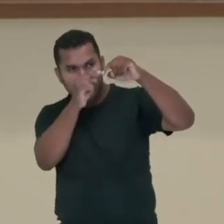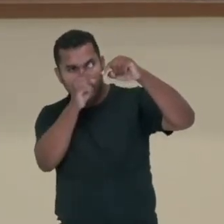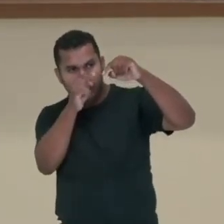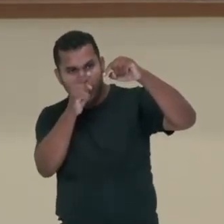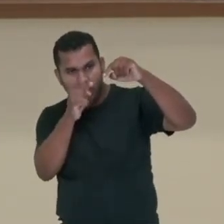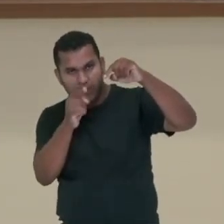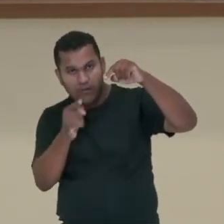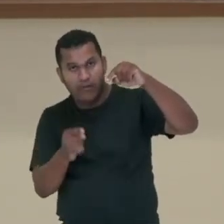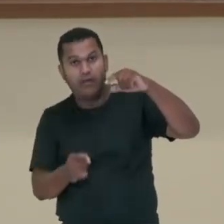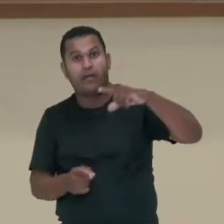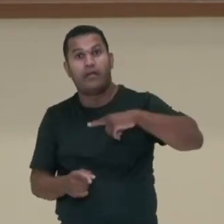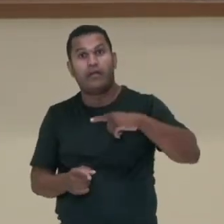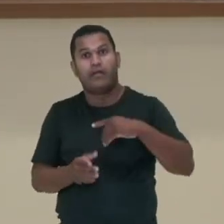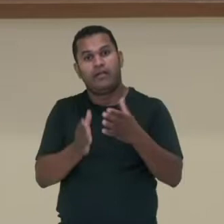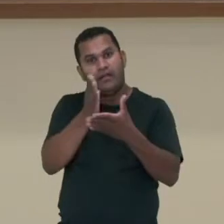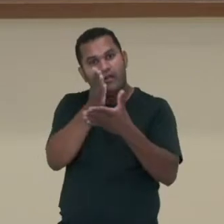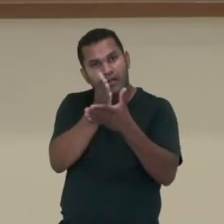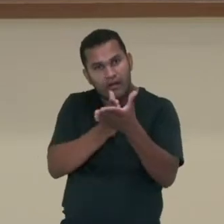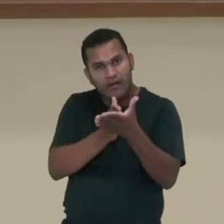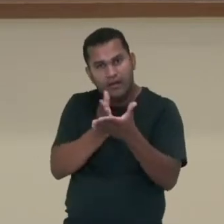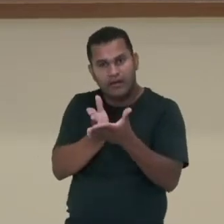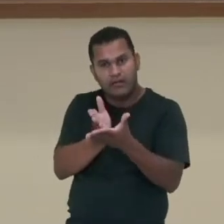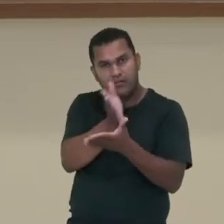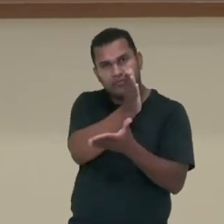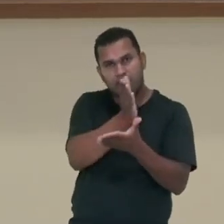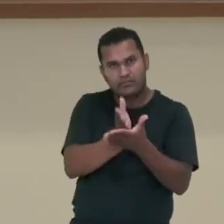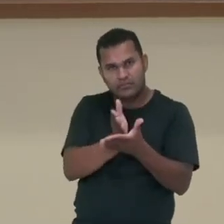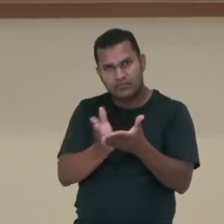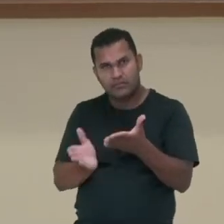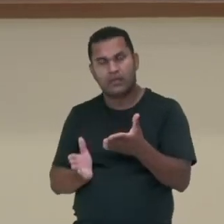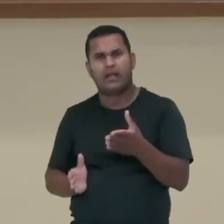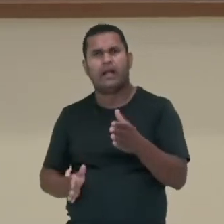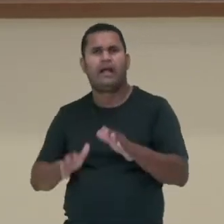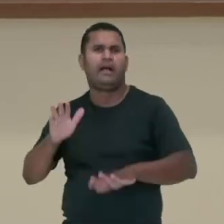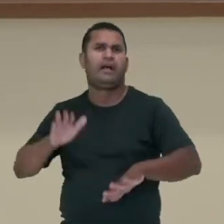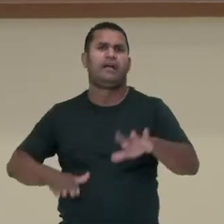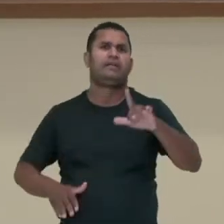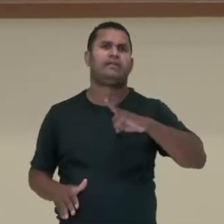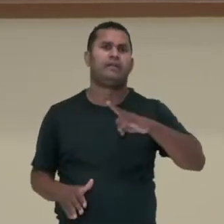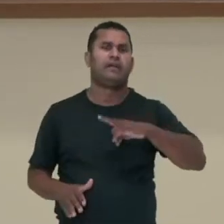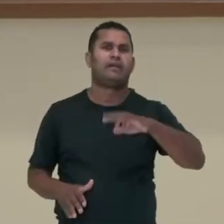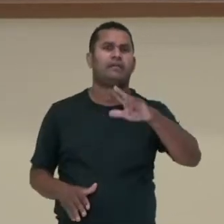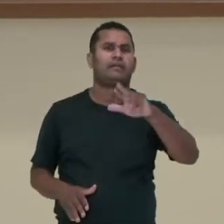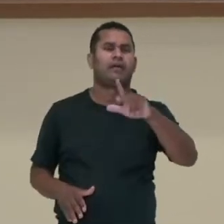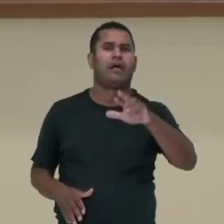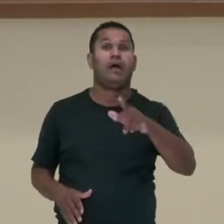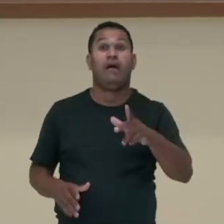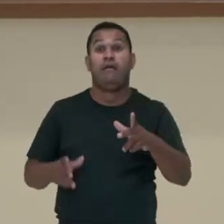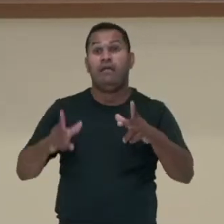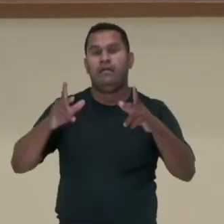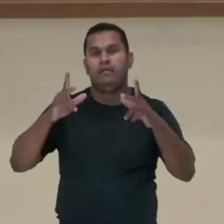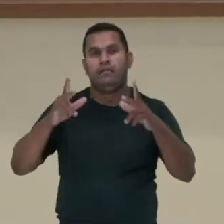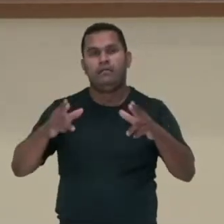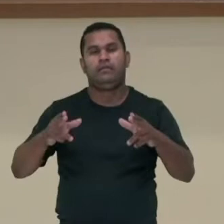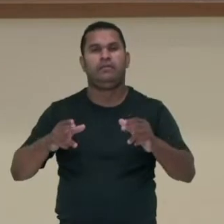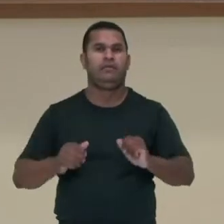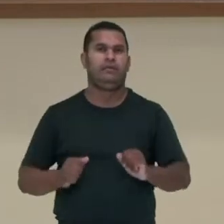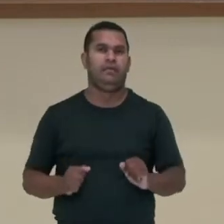cromossomos ali, irmãos, vamos dizer assim, iguais, tá? O cromossomo par número 1, então tem dois